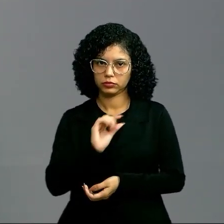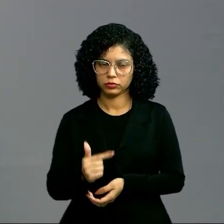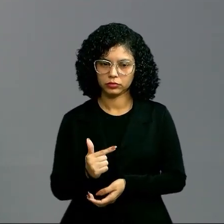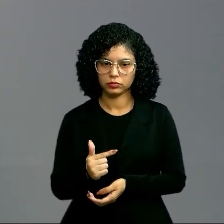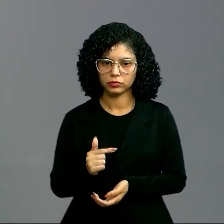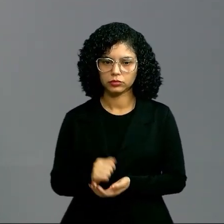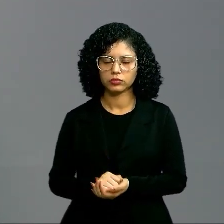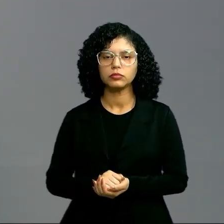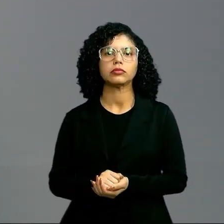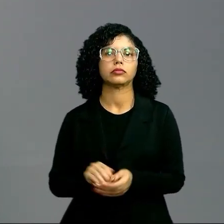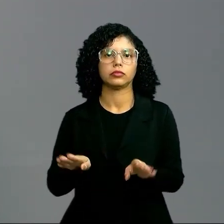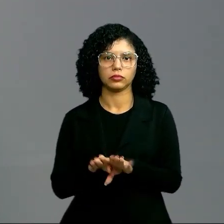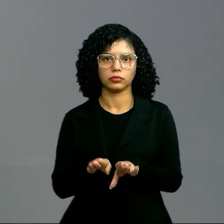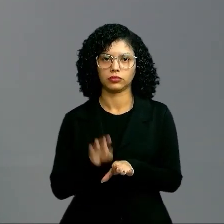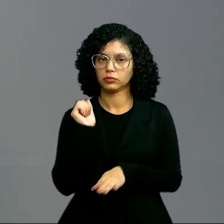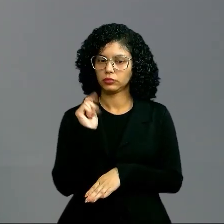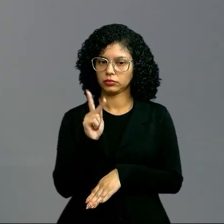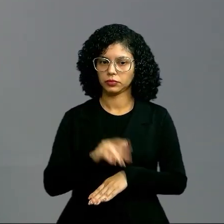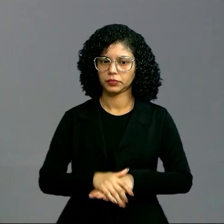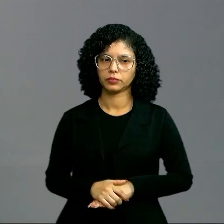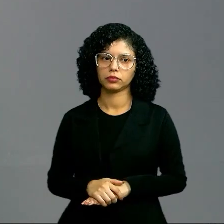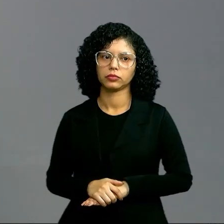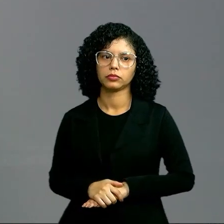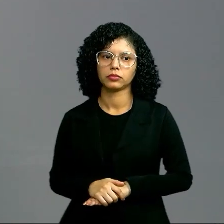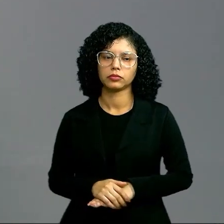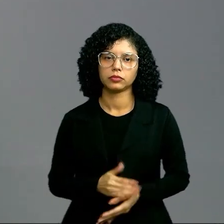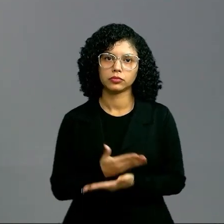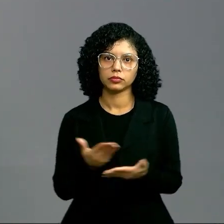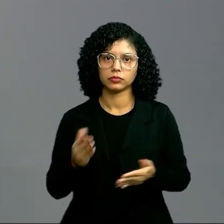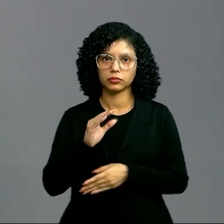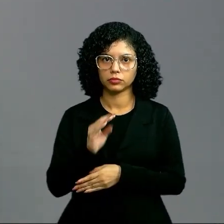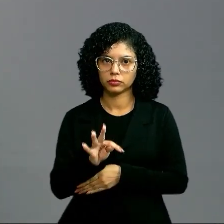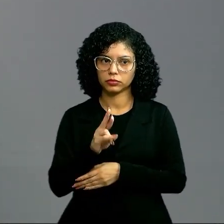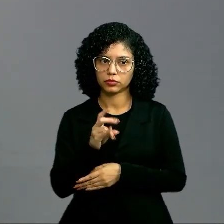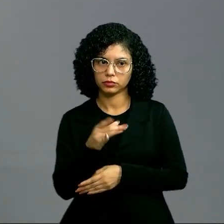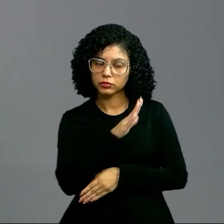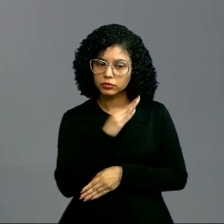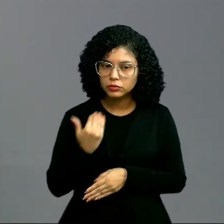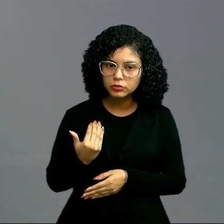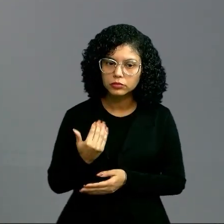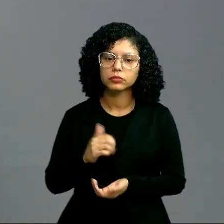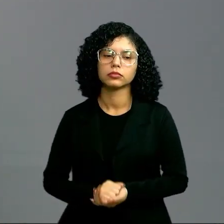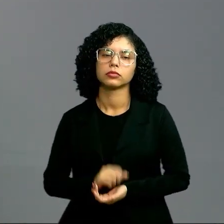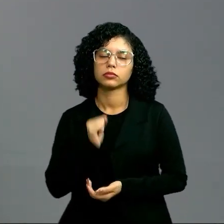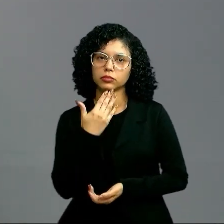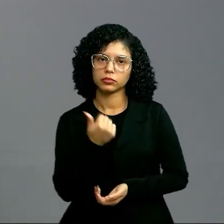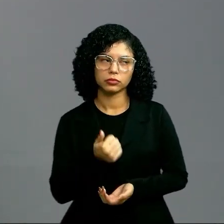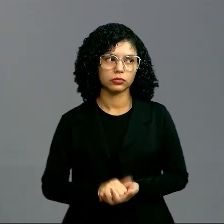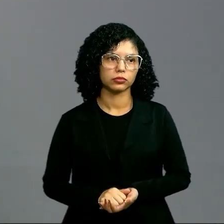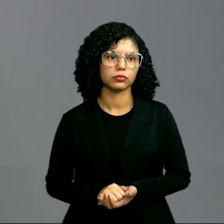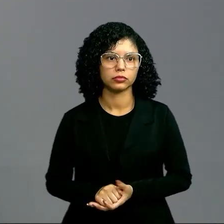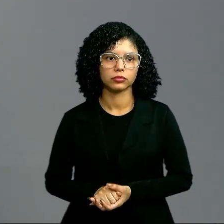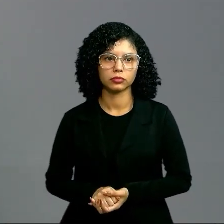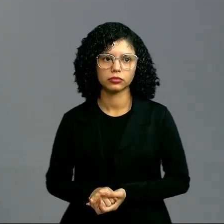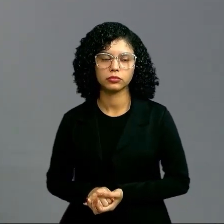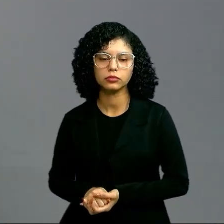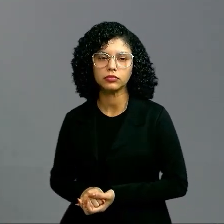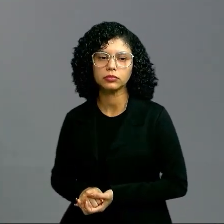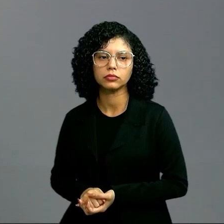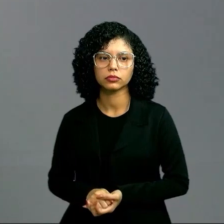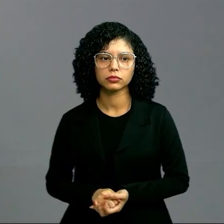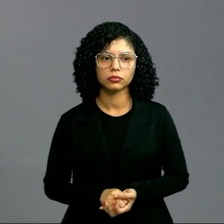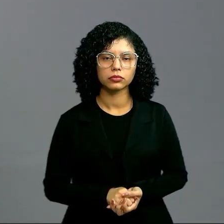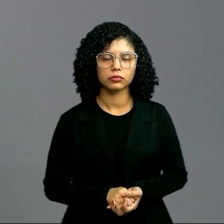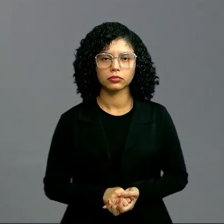ou dióxido de carbono. Ok? Então, isso intoxica, isso mata. Tudo bem, pessoal? Pessoal, onde é que